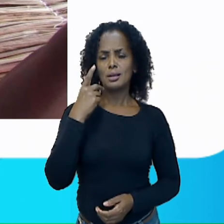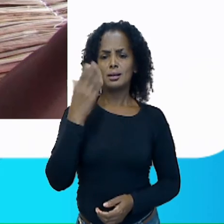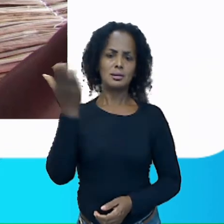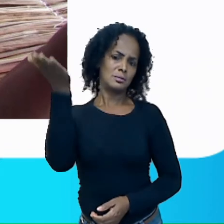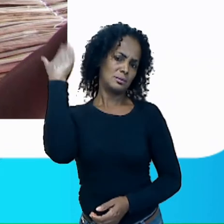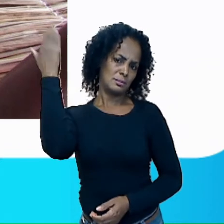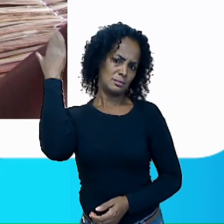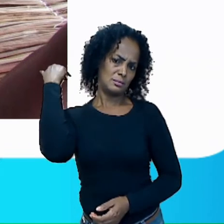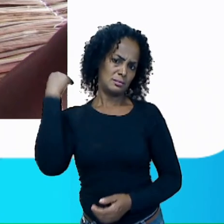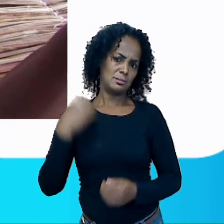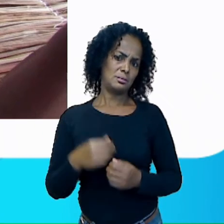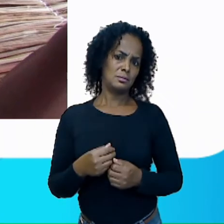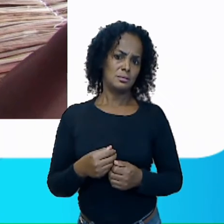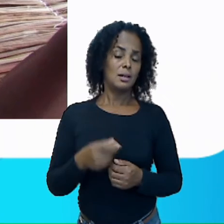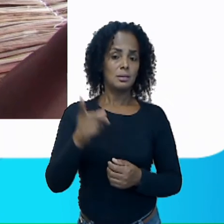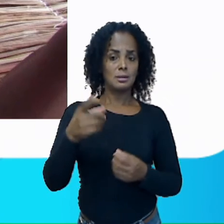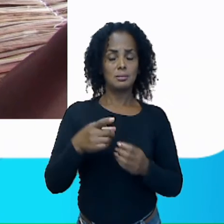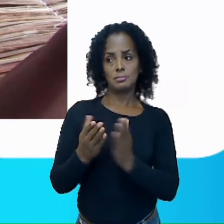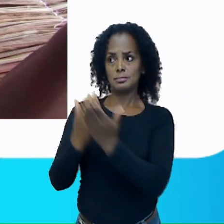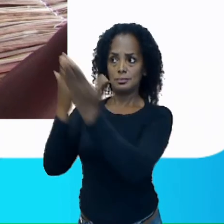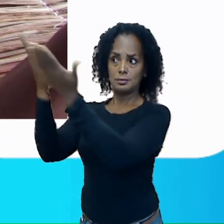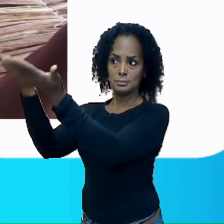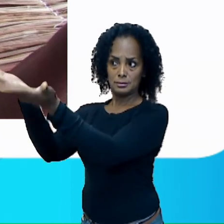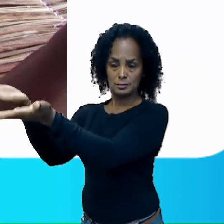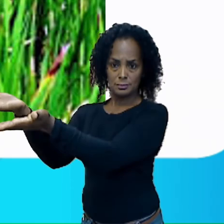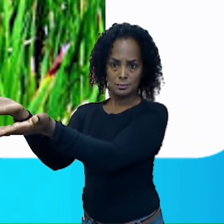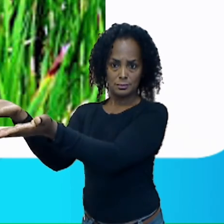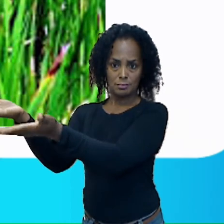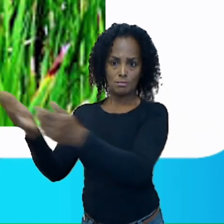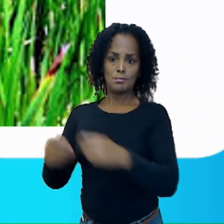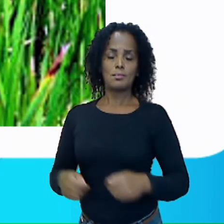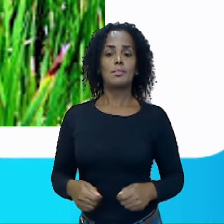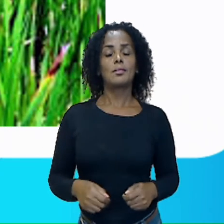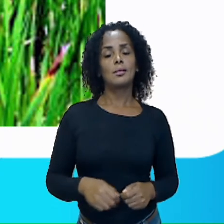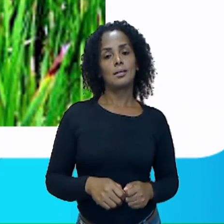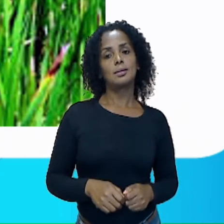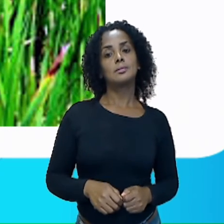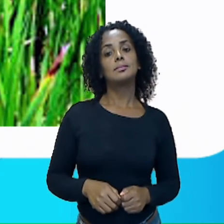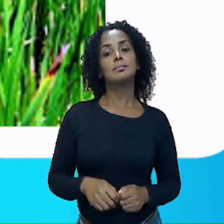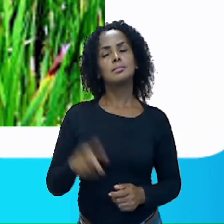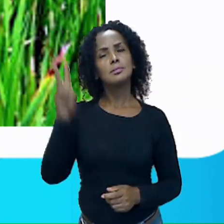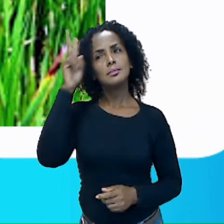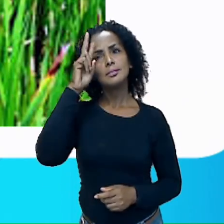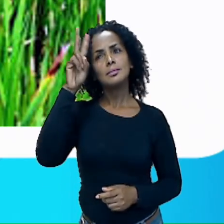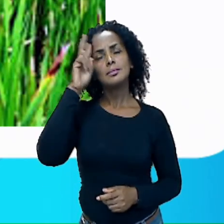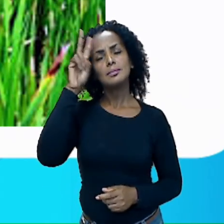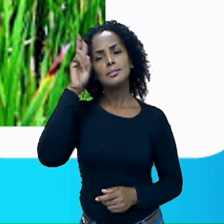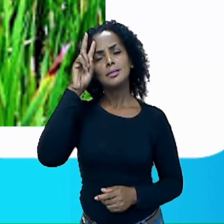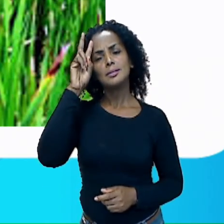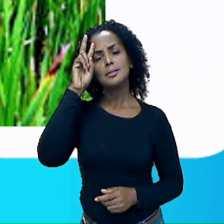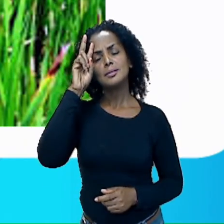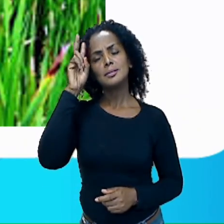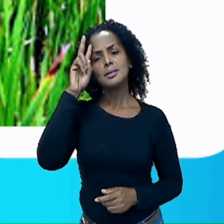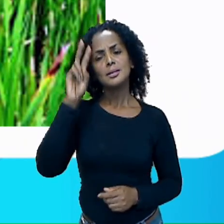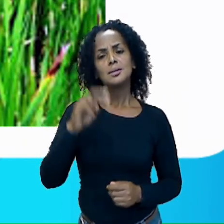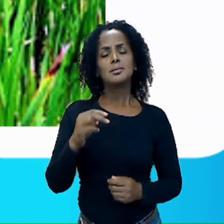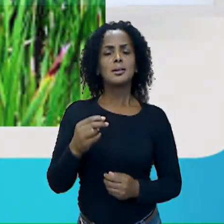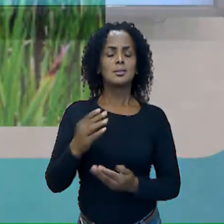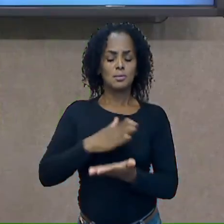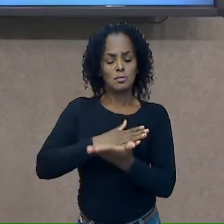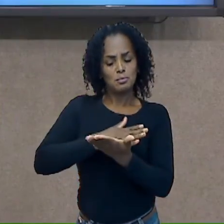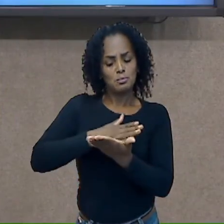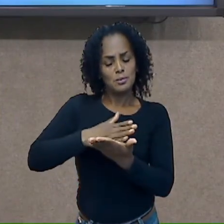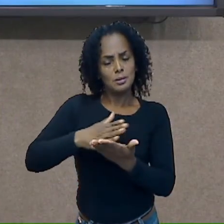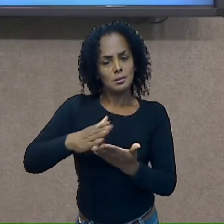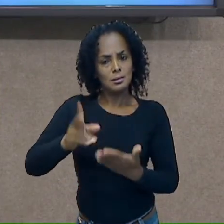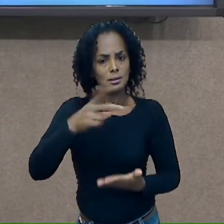esteira. Então aqui é a esteira sendo feita com a palha seca já. Lembrem, vocês conseguem se lembrar que lá no início eu